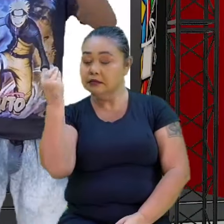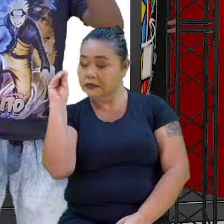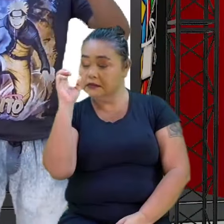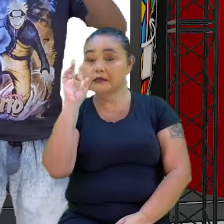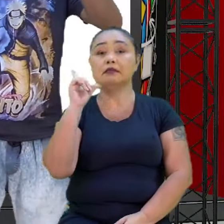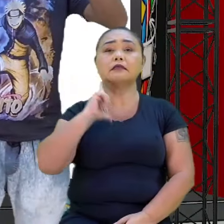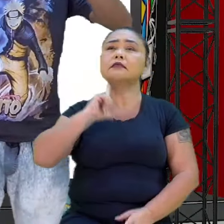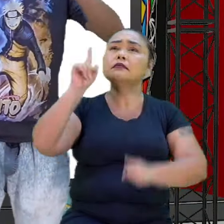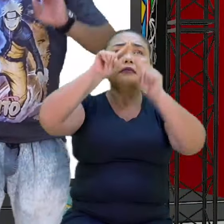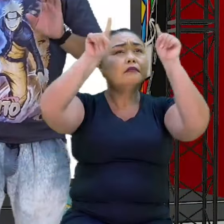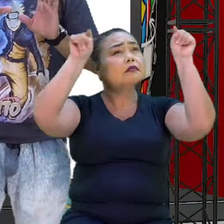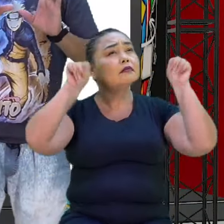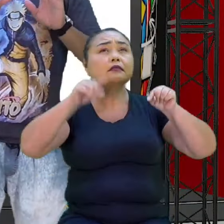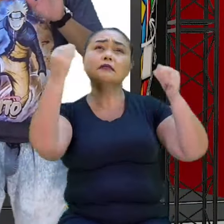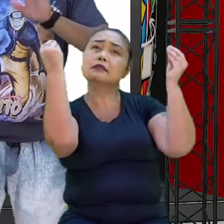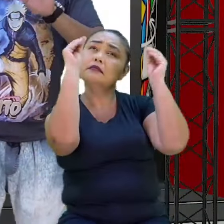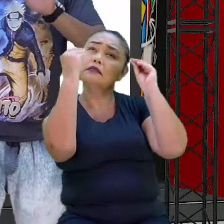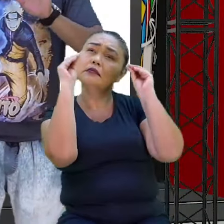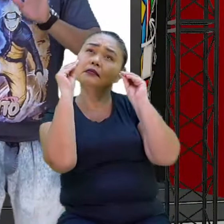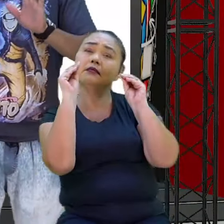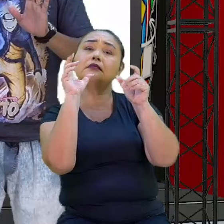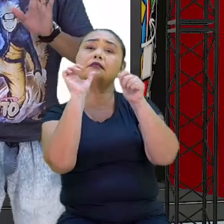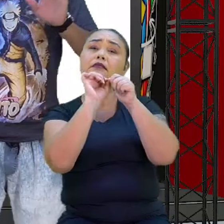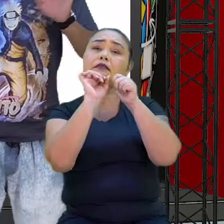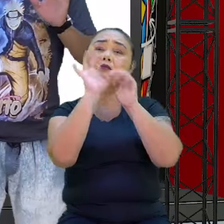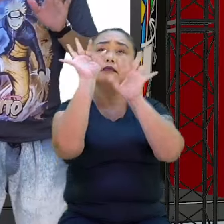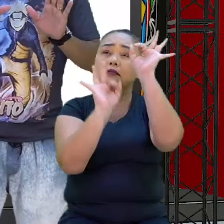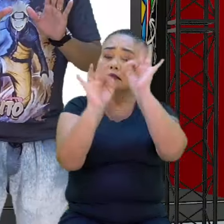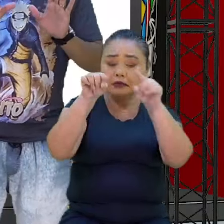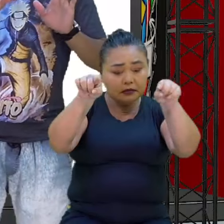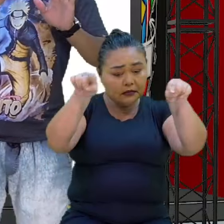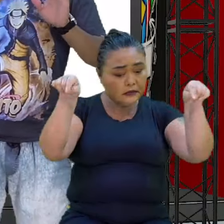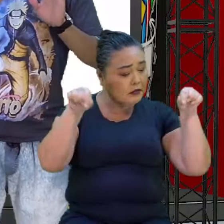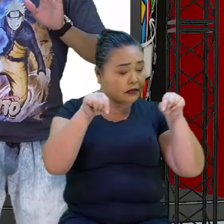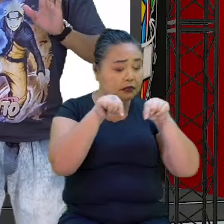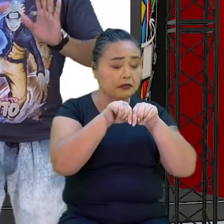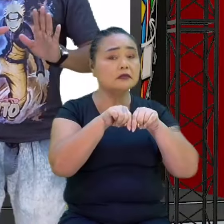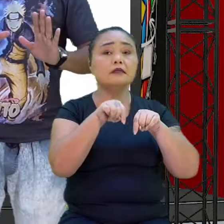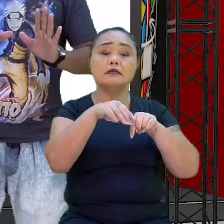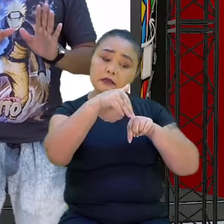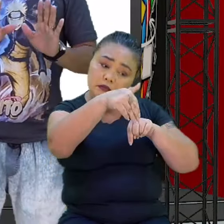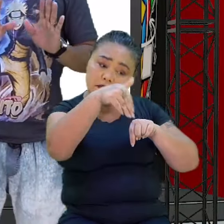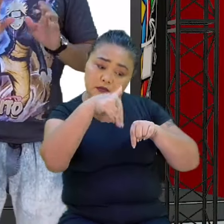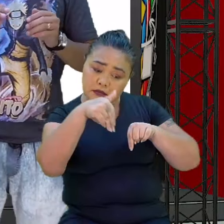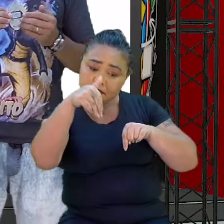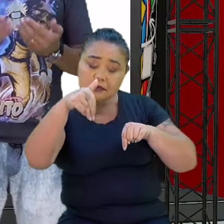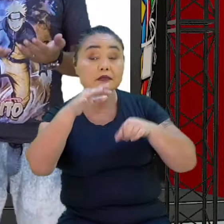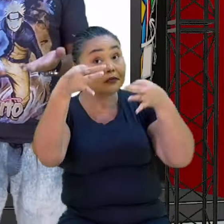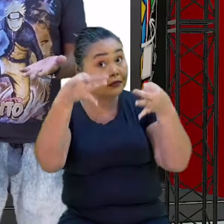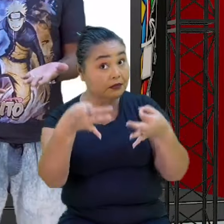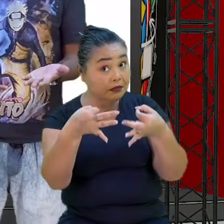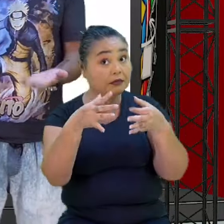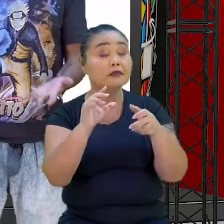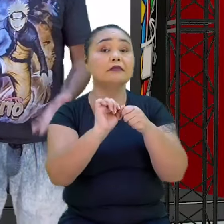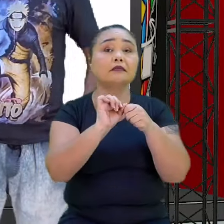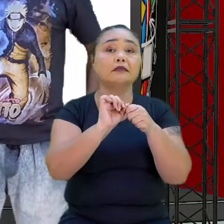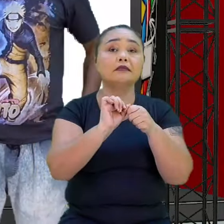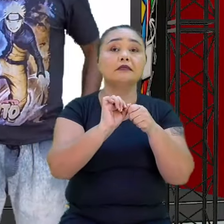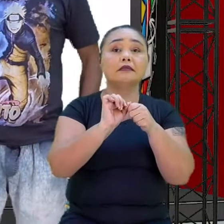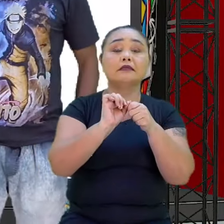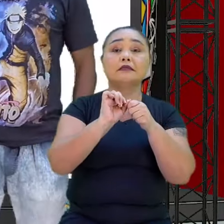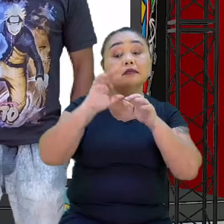coloca no quadro bonitinho com pincelzinho o tempo de organizar a sala direitinho e assim é botado no papel que